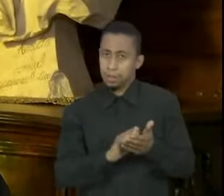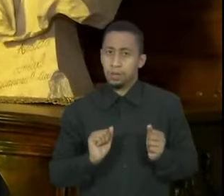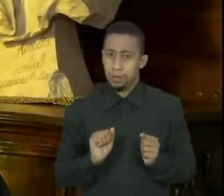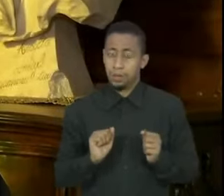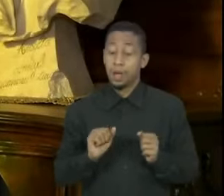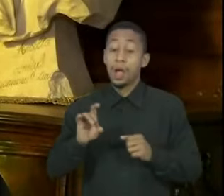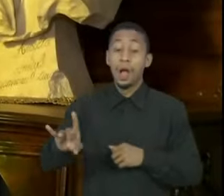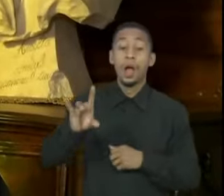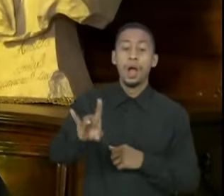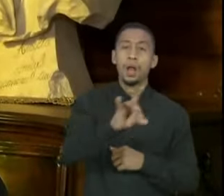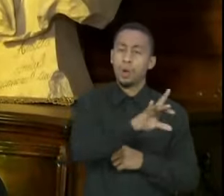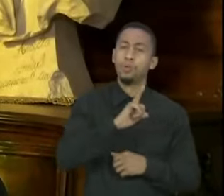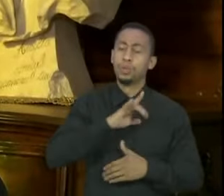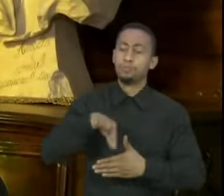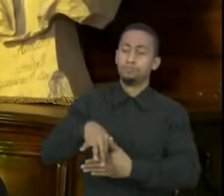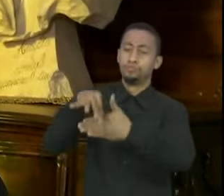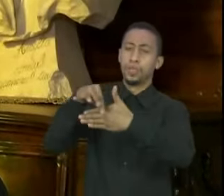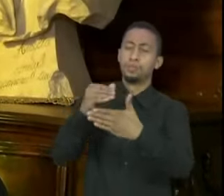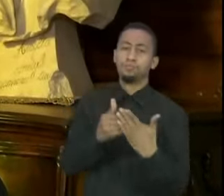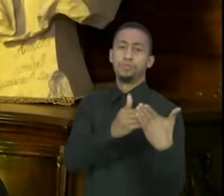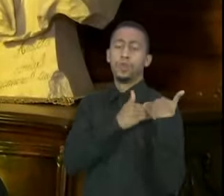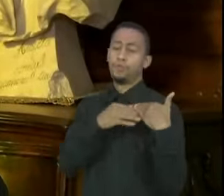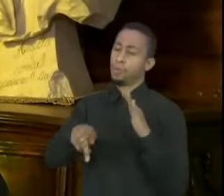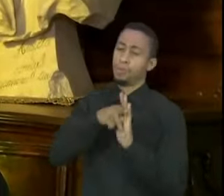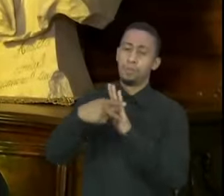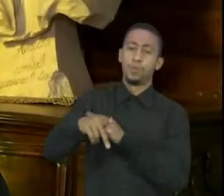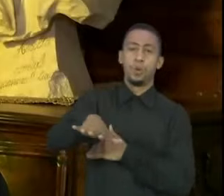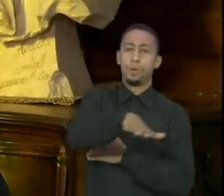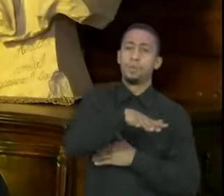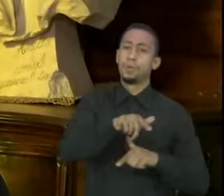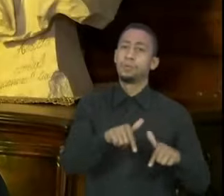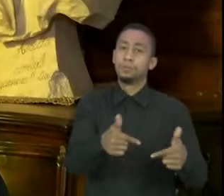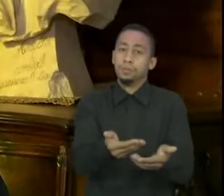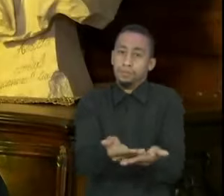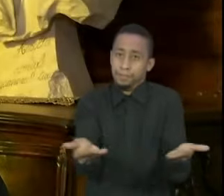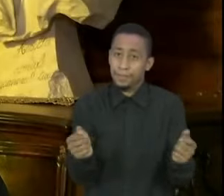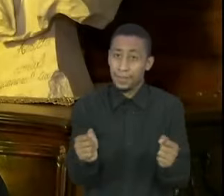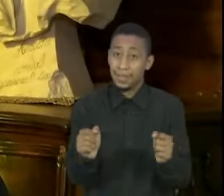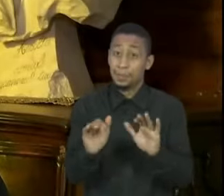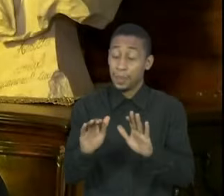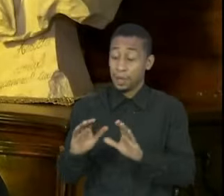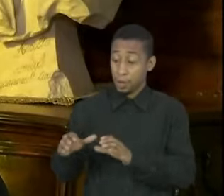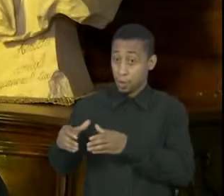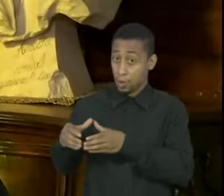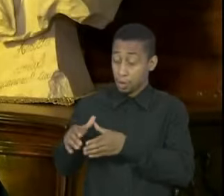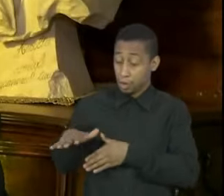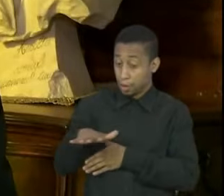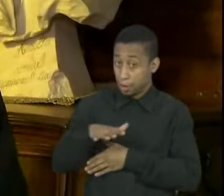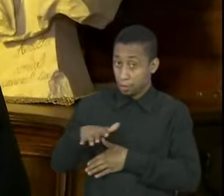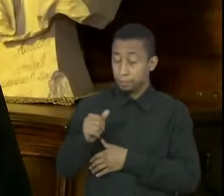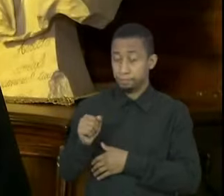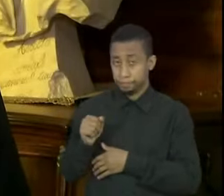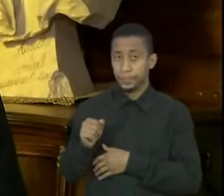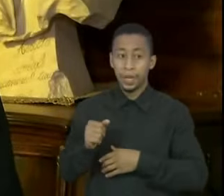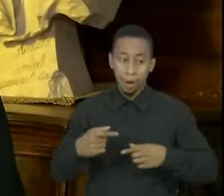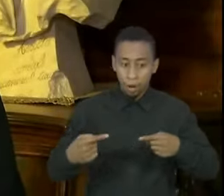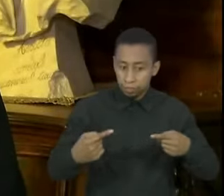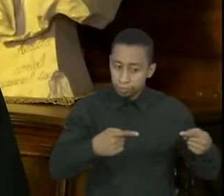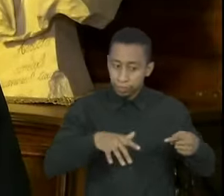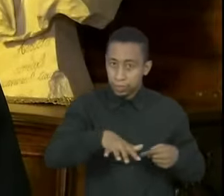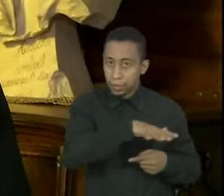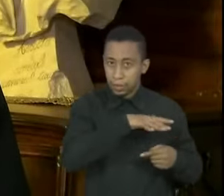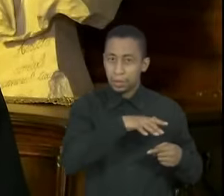competência própria sua autoridade própria que devem tomar posição E no caso do Padre Robson muito claramente ele a